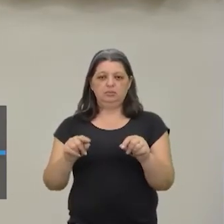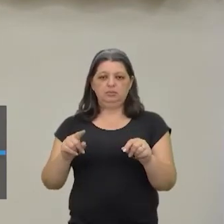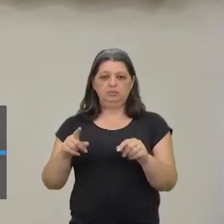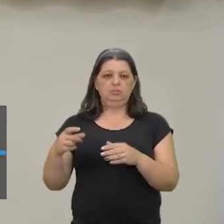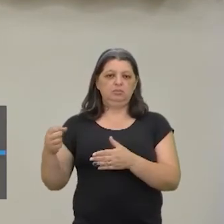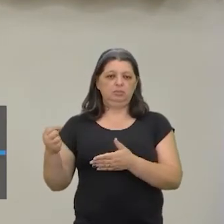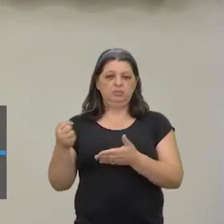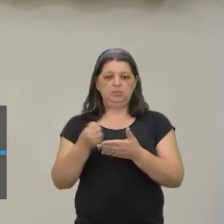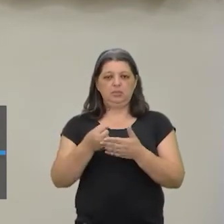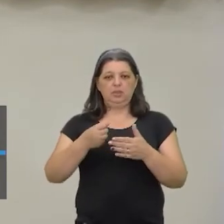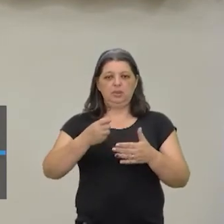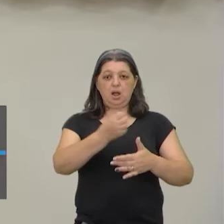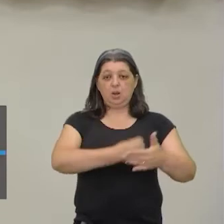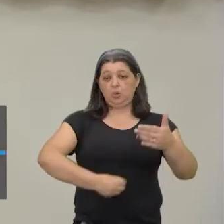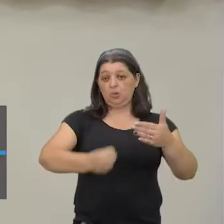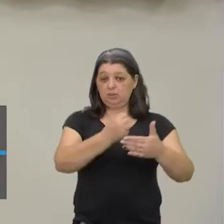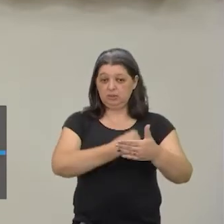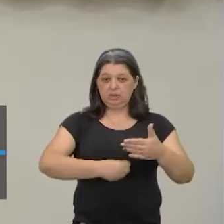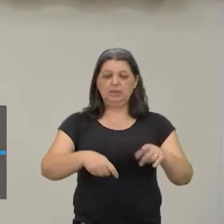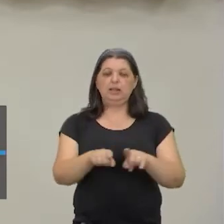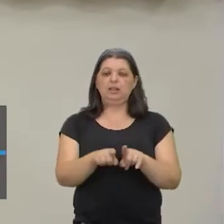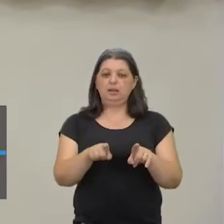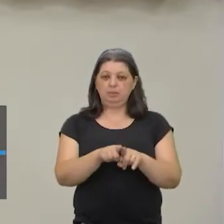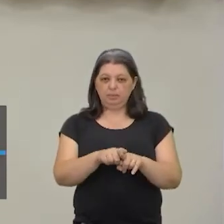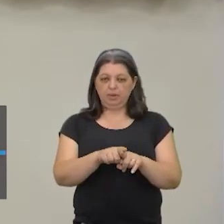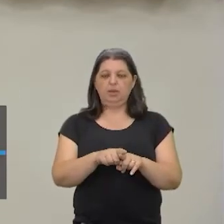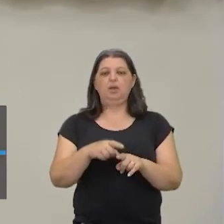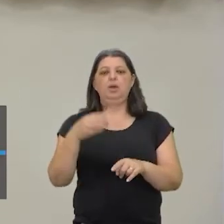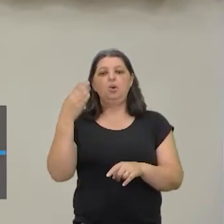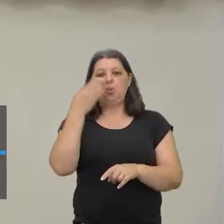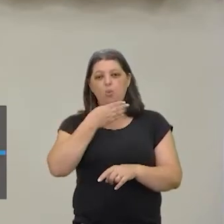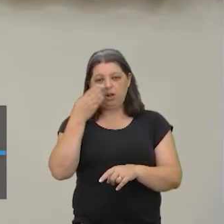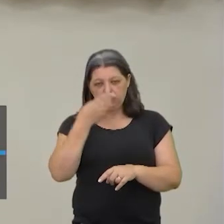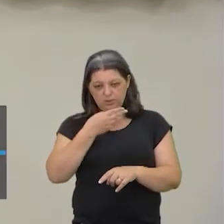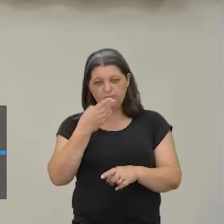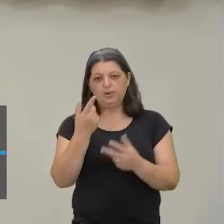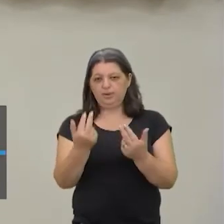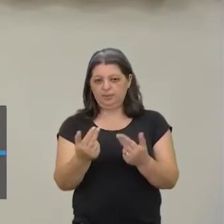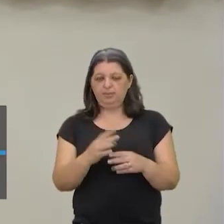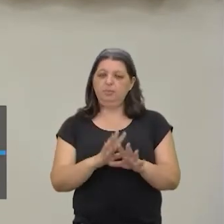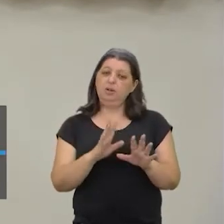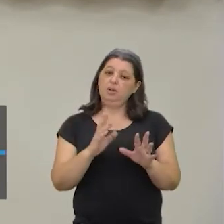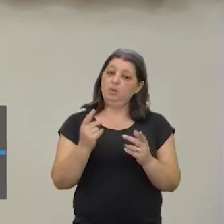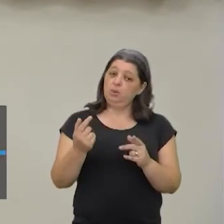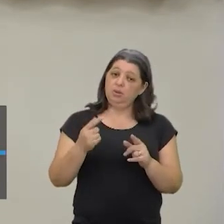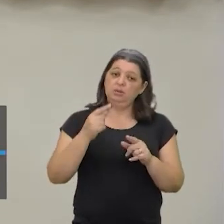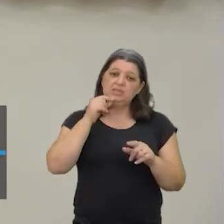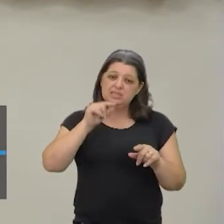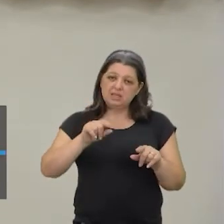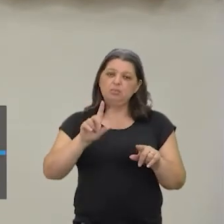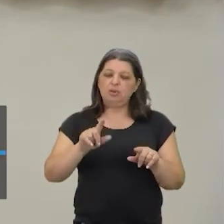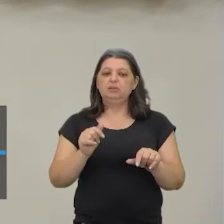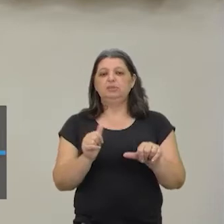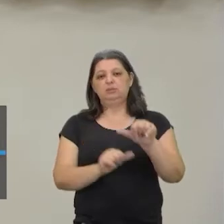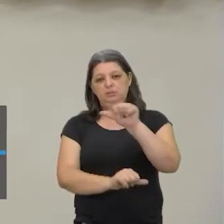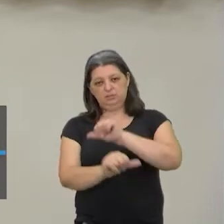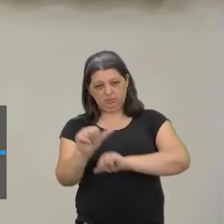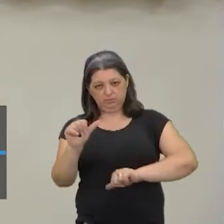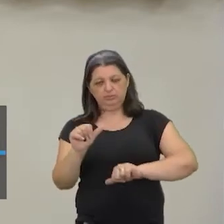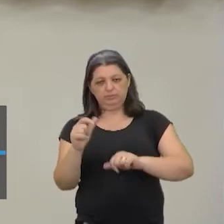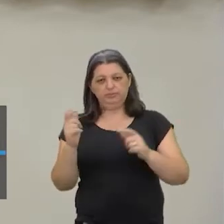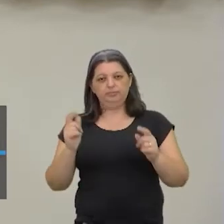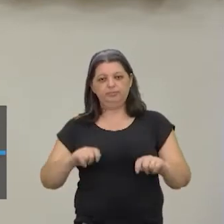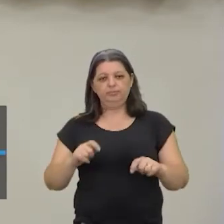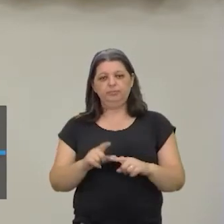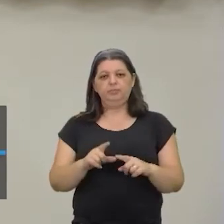o sal refinado. A açúcar também ele sofre esse processo de refinação. Não é igual ao do sal, mas ela também sofre. Por isso que está